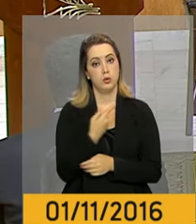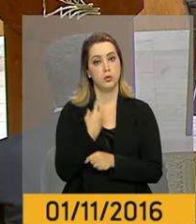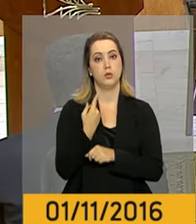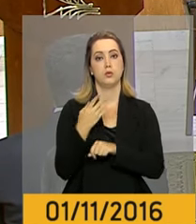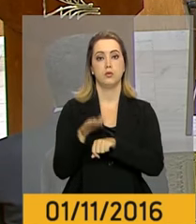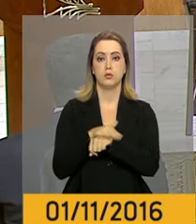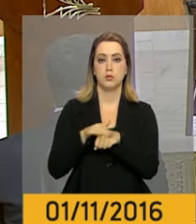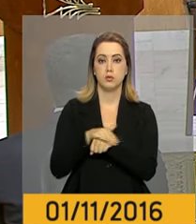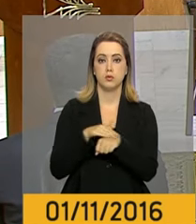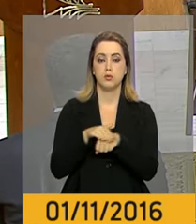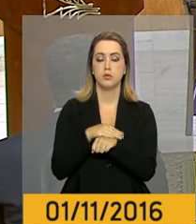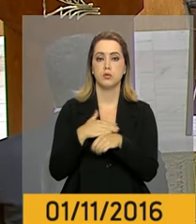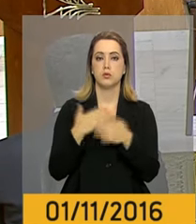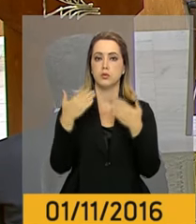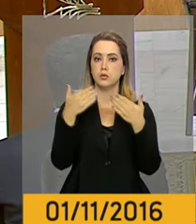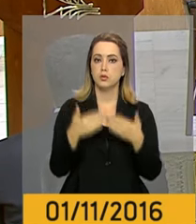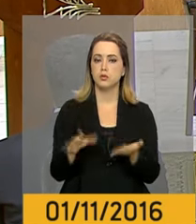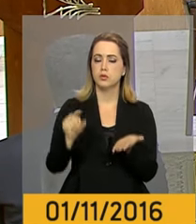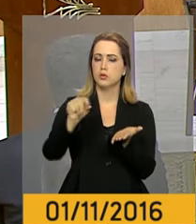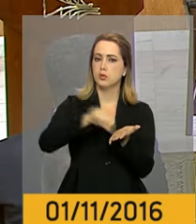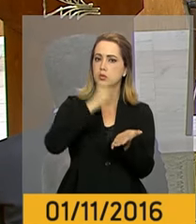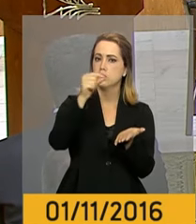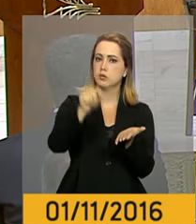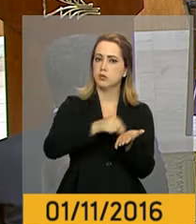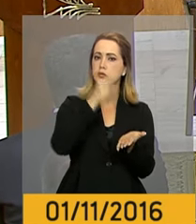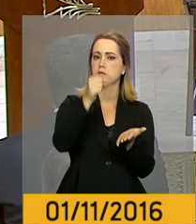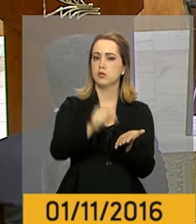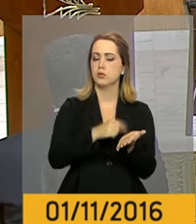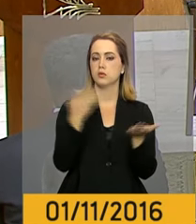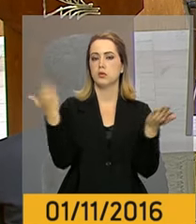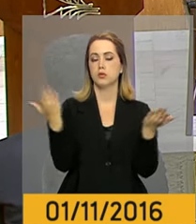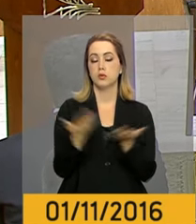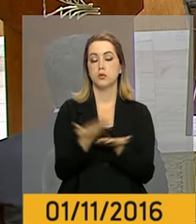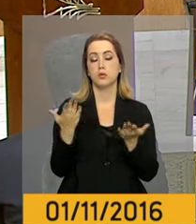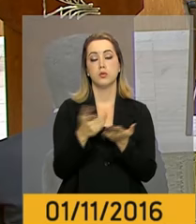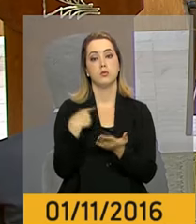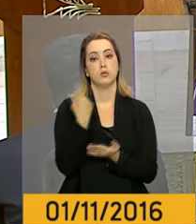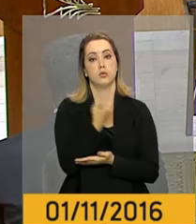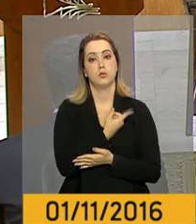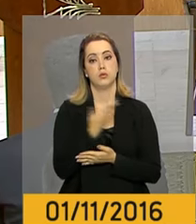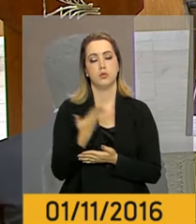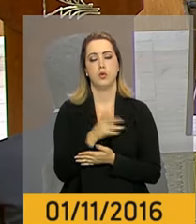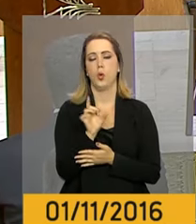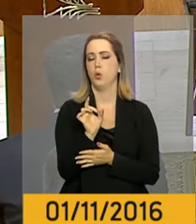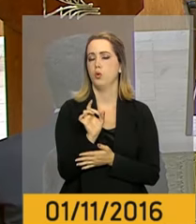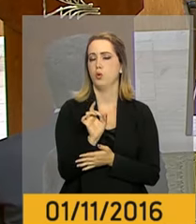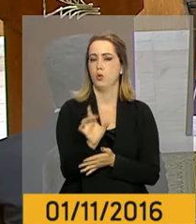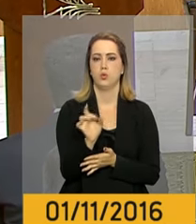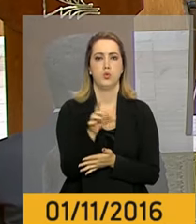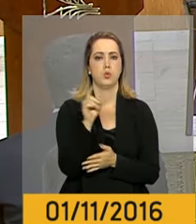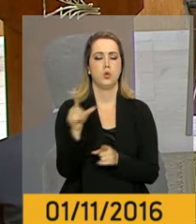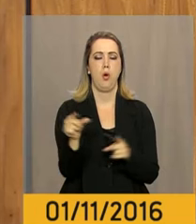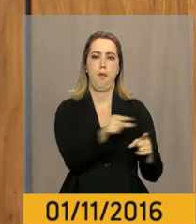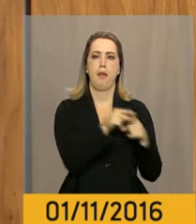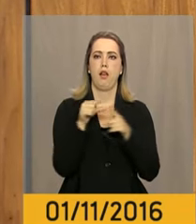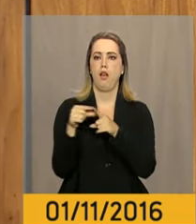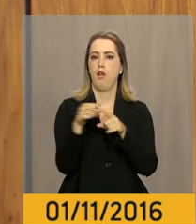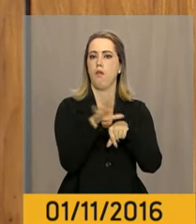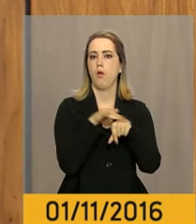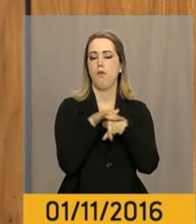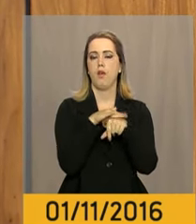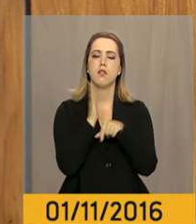Costa em face das assinaturas que aqui se verificaram que não ficamos apenas nas palavras, mas fomos direto para a